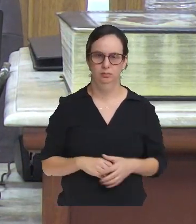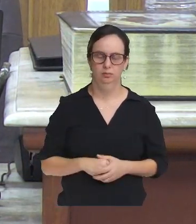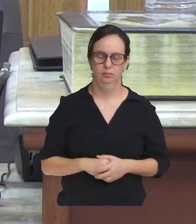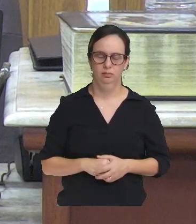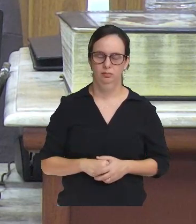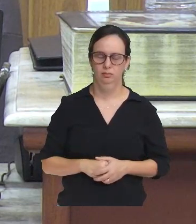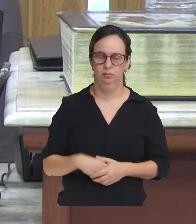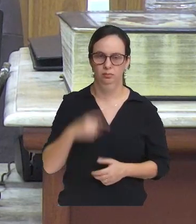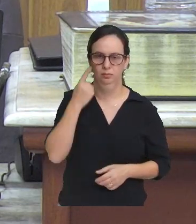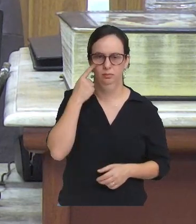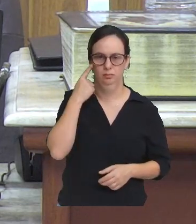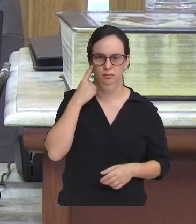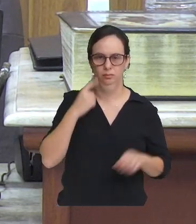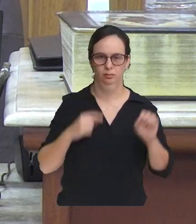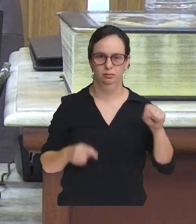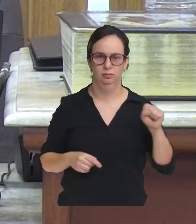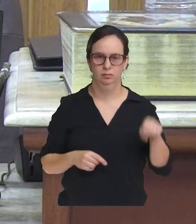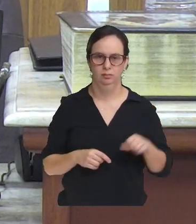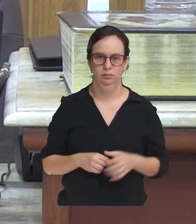Vinícius Simili. Sim.